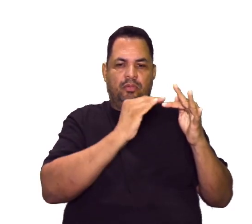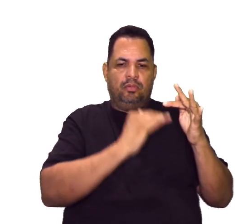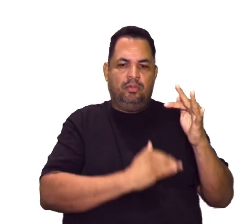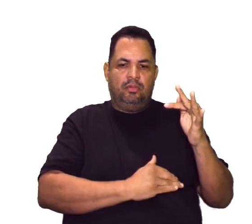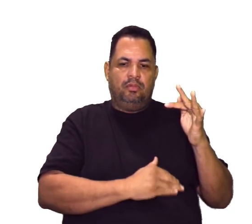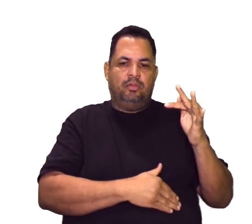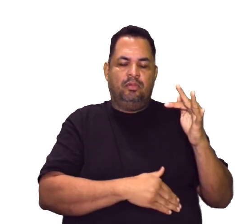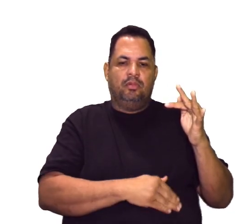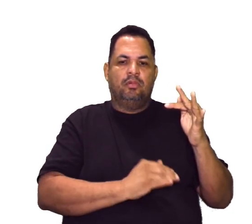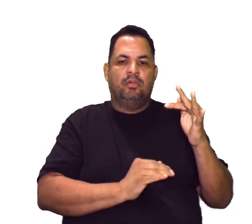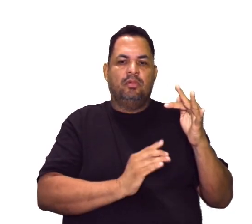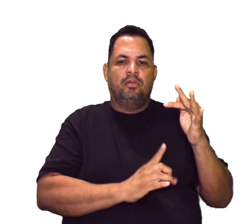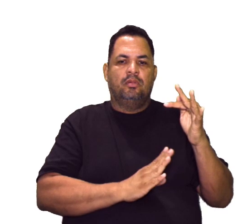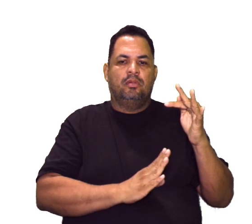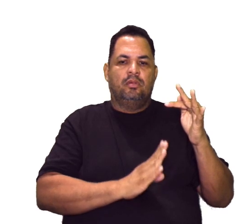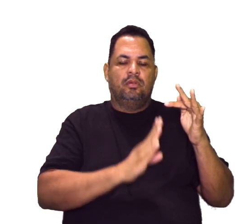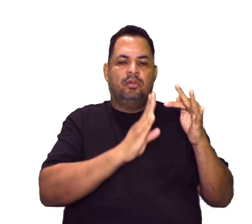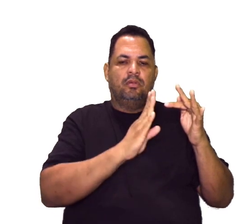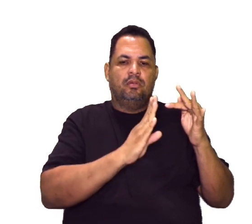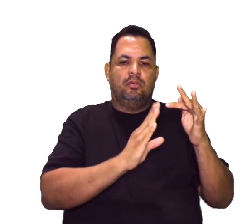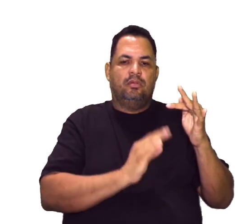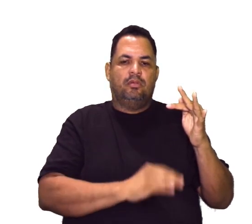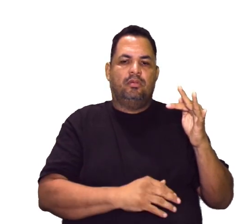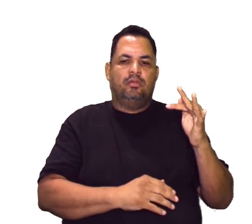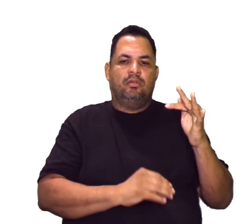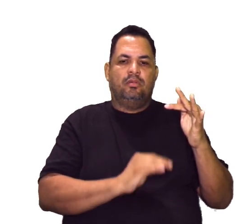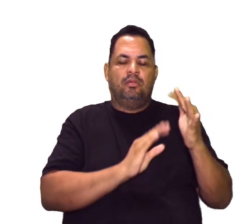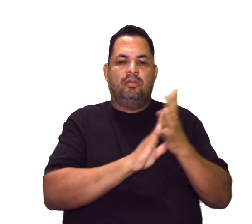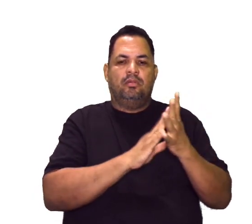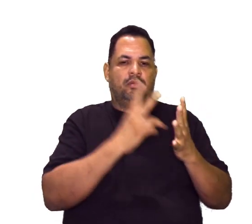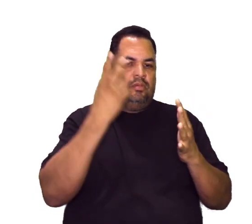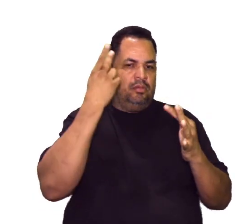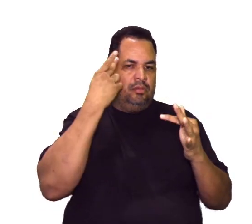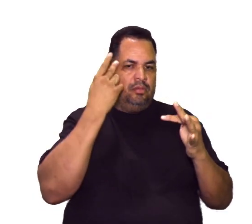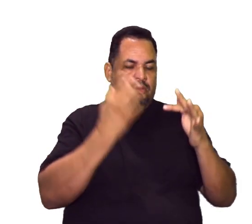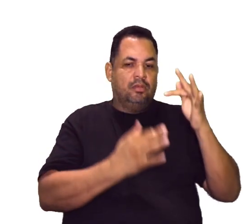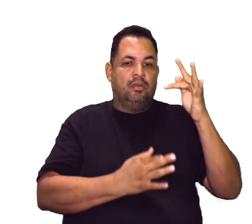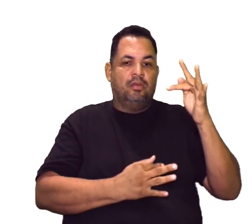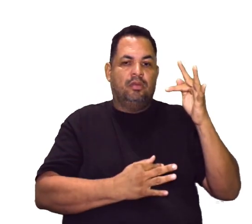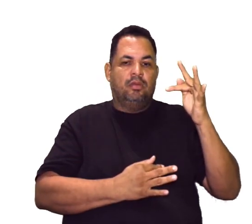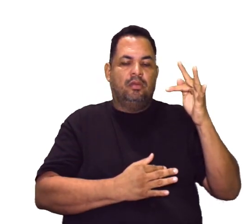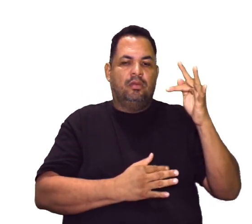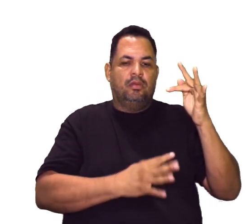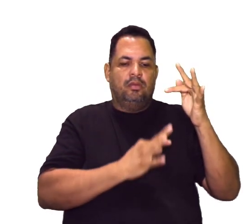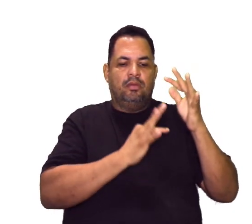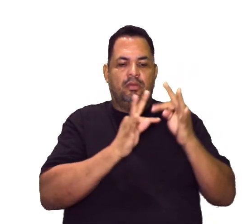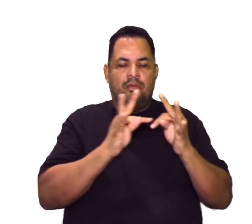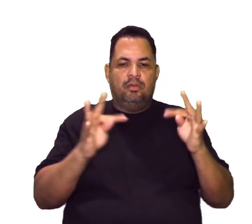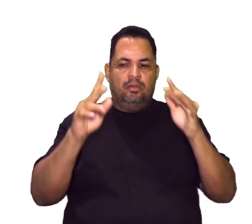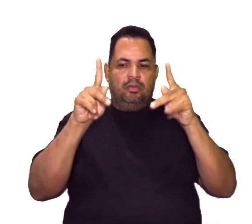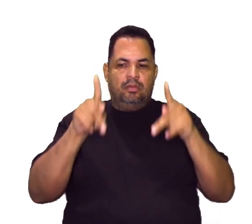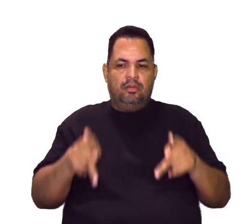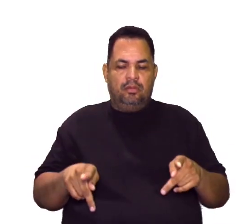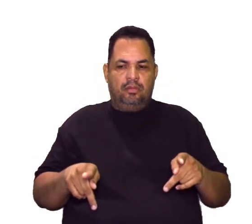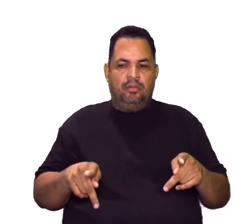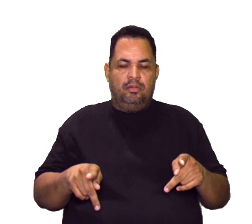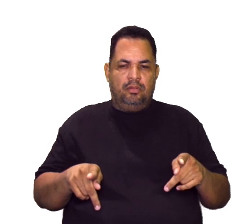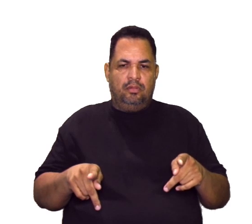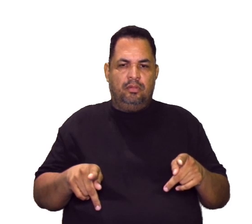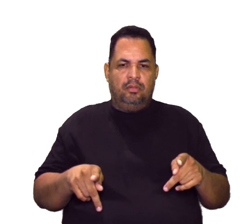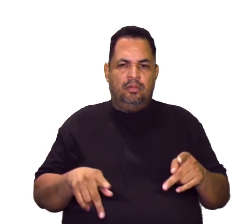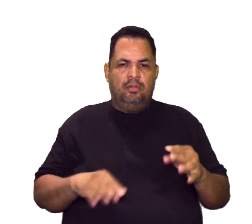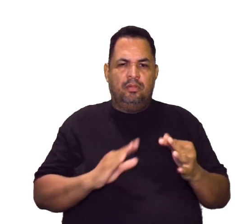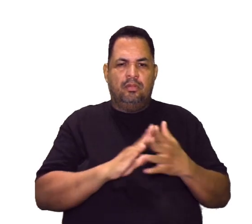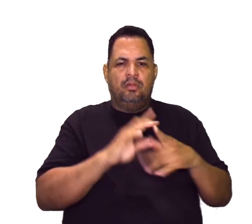A eletronegatividade aumenta de baixo para cima. Então, geralmente, na tabela periódica,